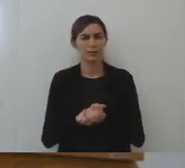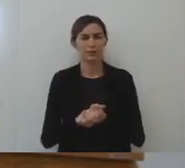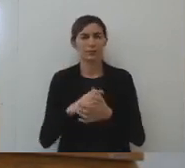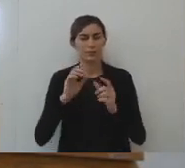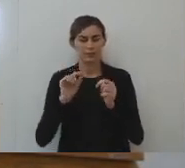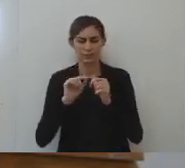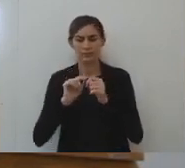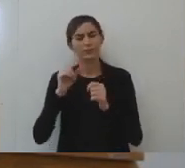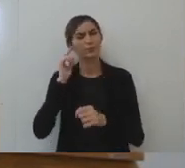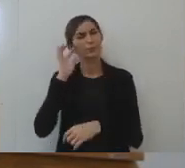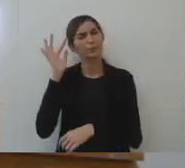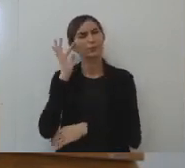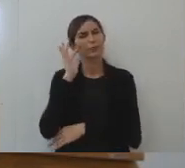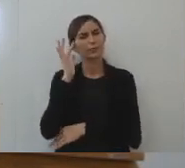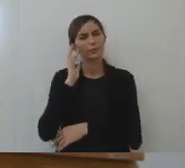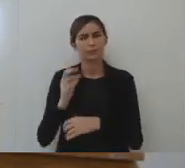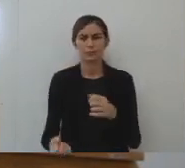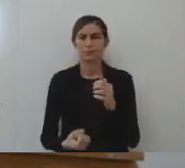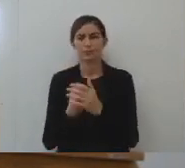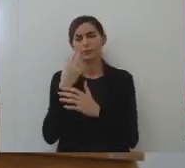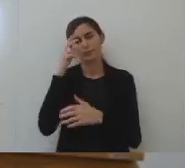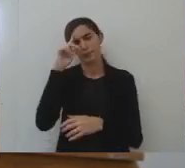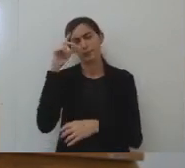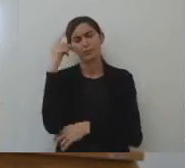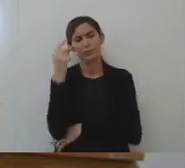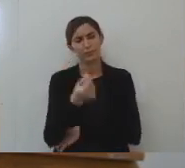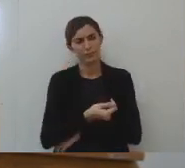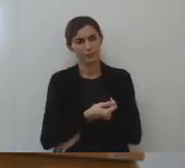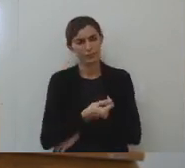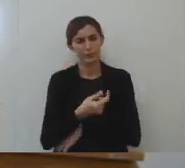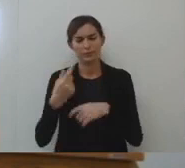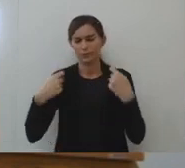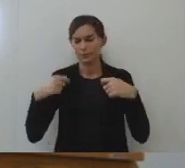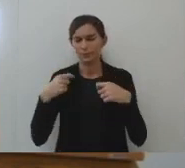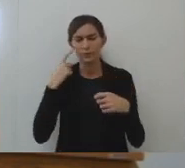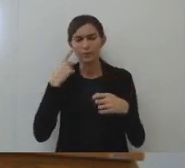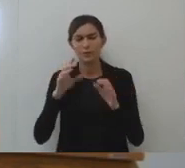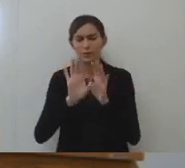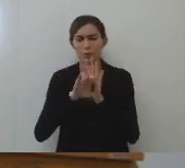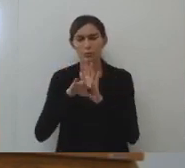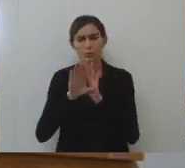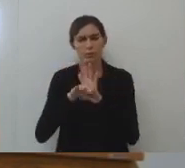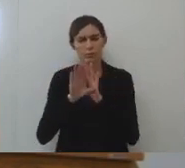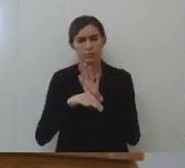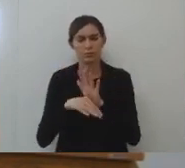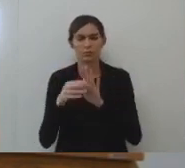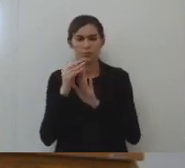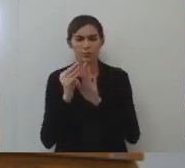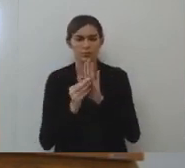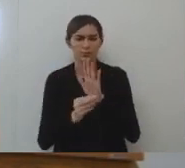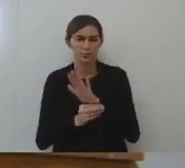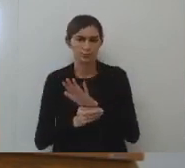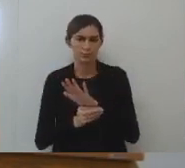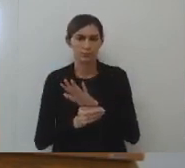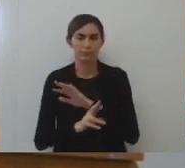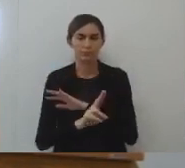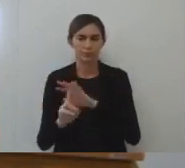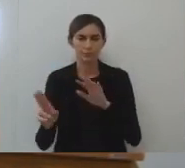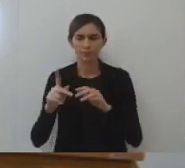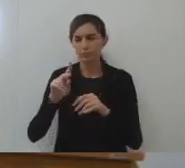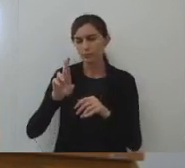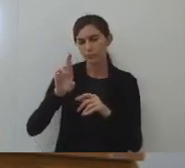a gente possa pensar de forma criativa e inovadora, precisamos rever conceitos pré-estabelecidos, que a gente vai chamar aqui